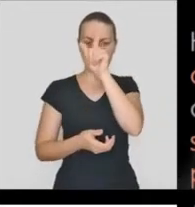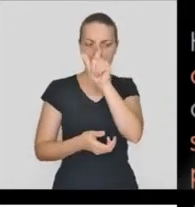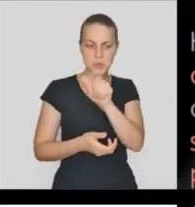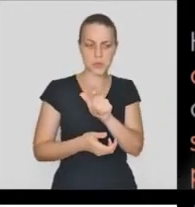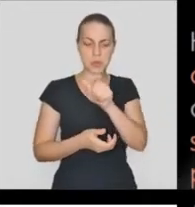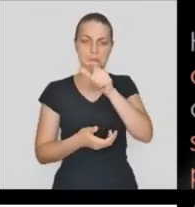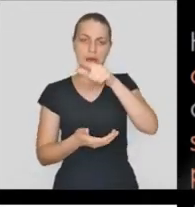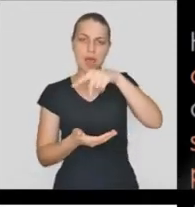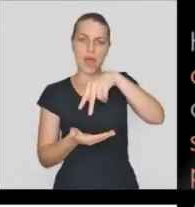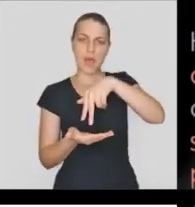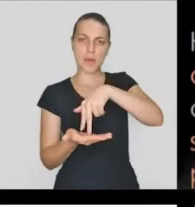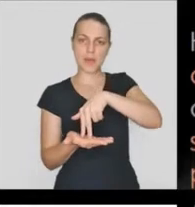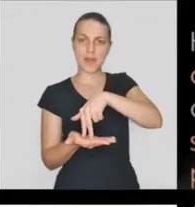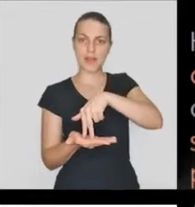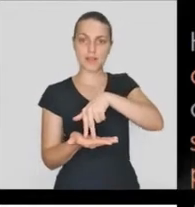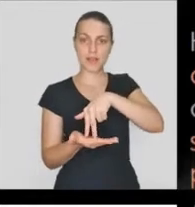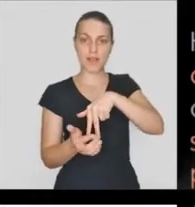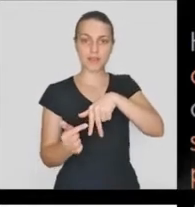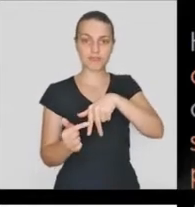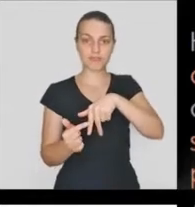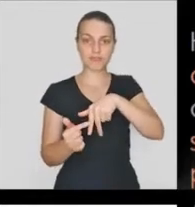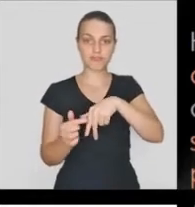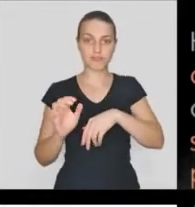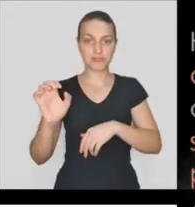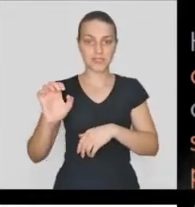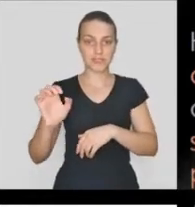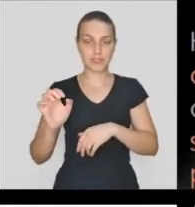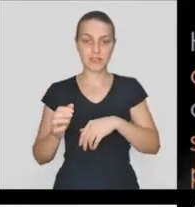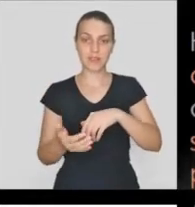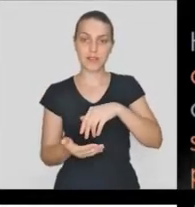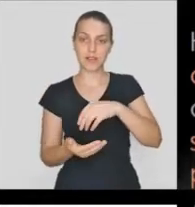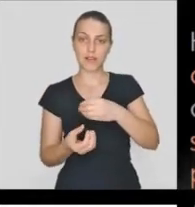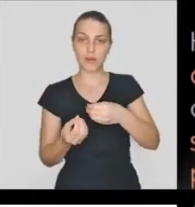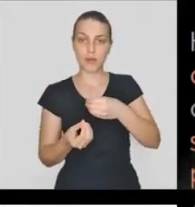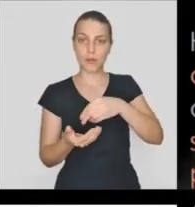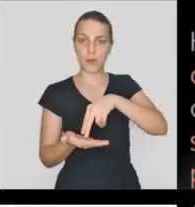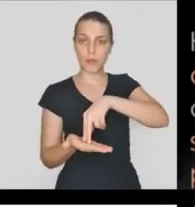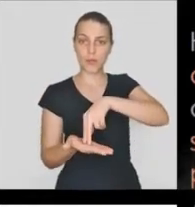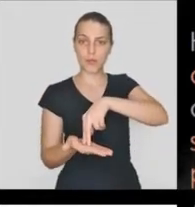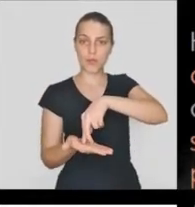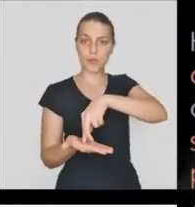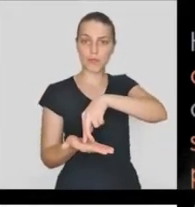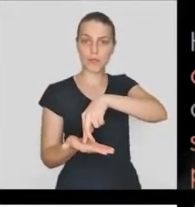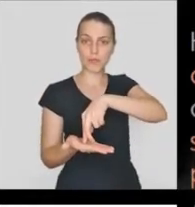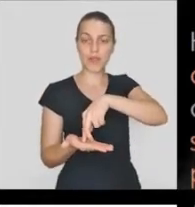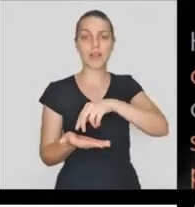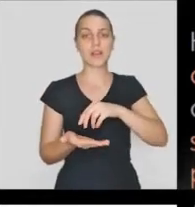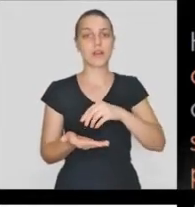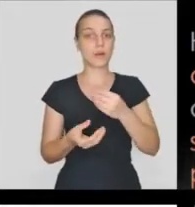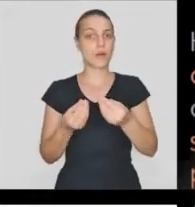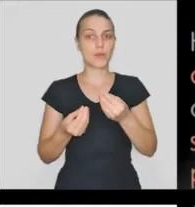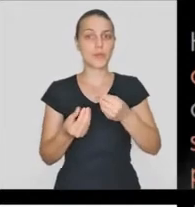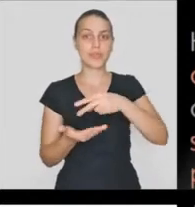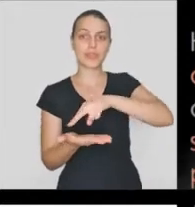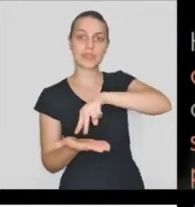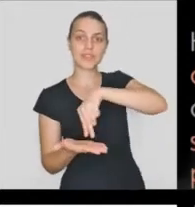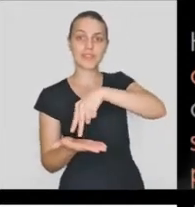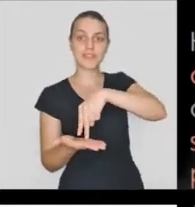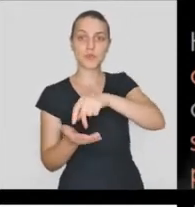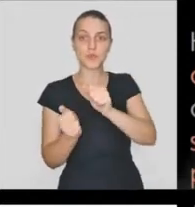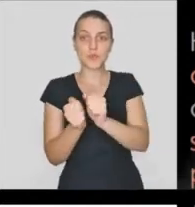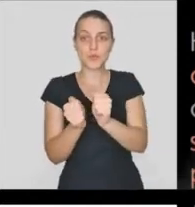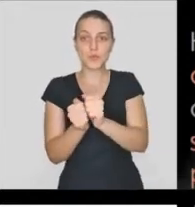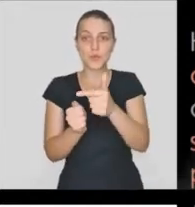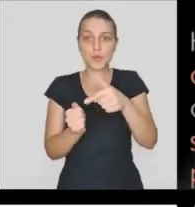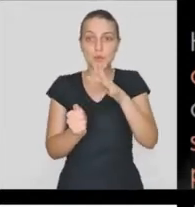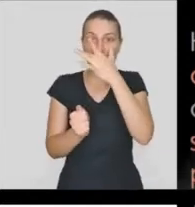a sua perna esquerda, que está para a nossa direita, dobrada, dançando, né? E junto com outra